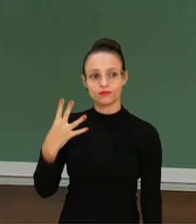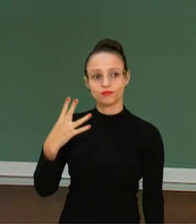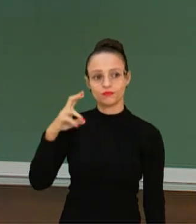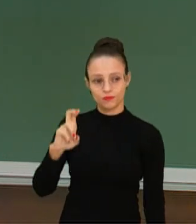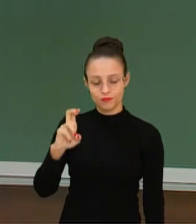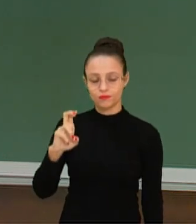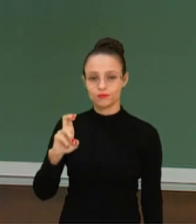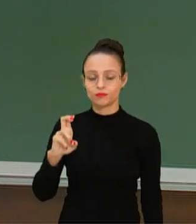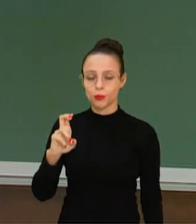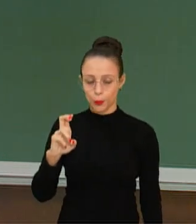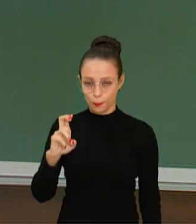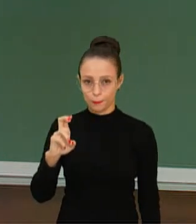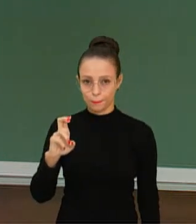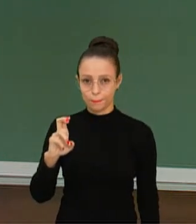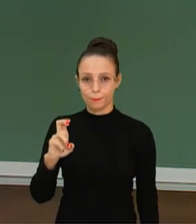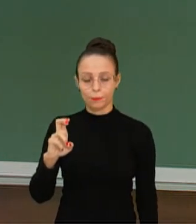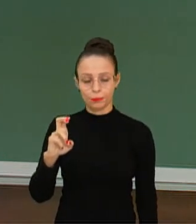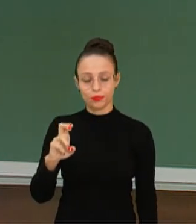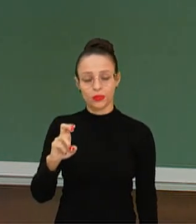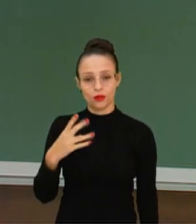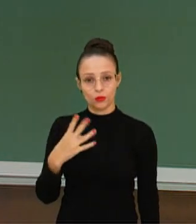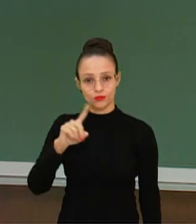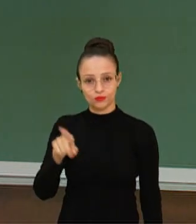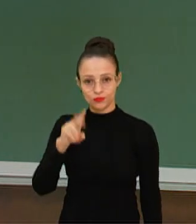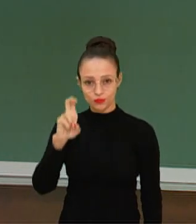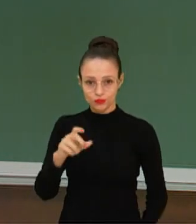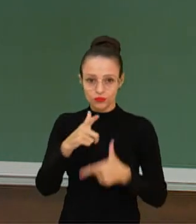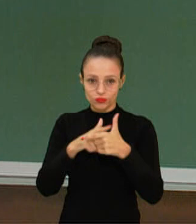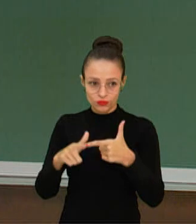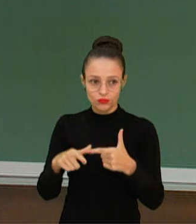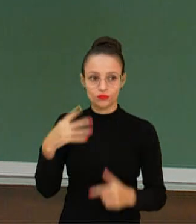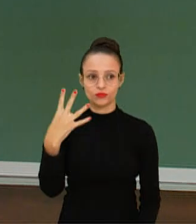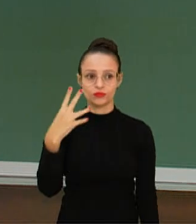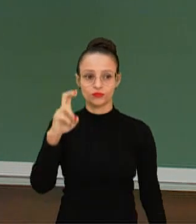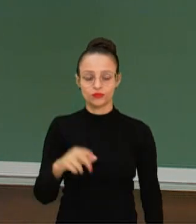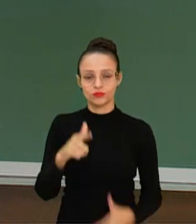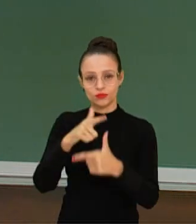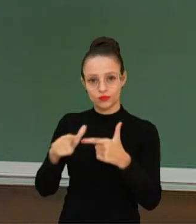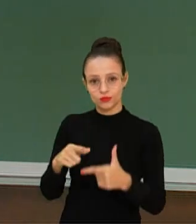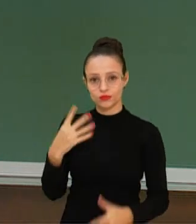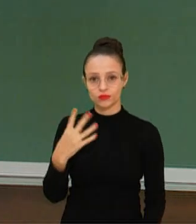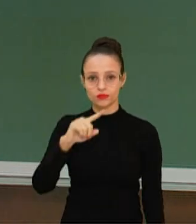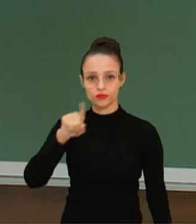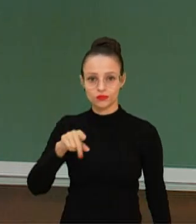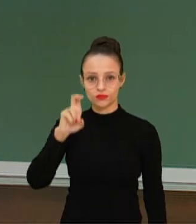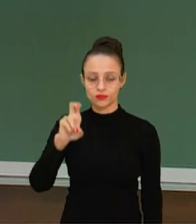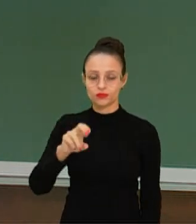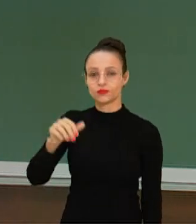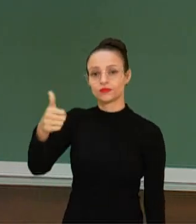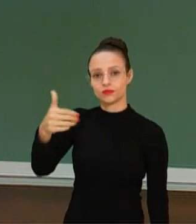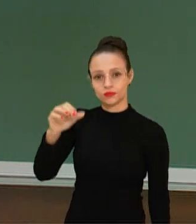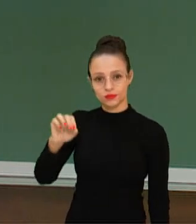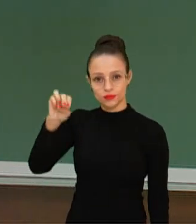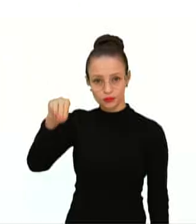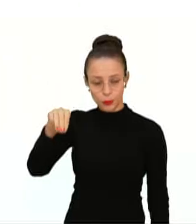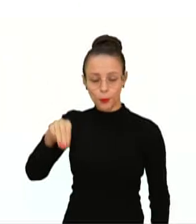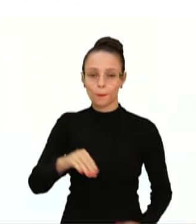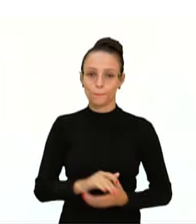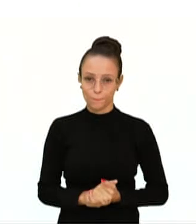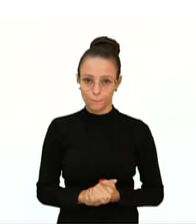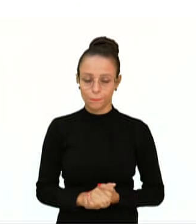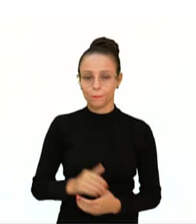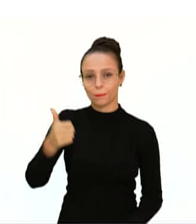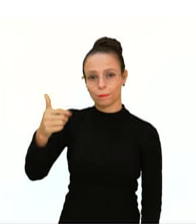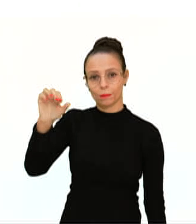45. 4,5 passa dividindo. 45 dividido por 4, nós temos 10 metros. Então,